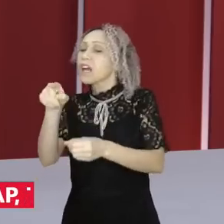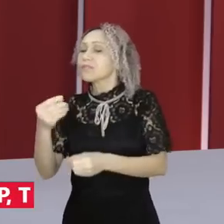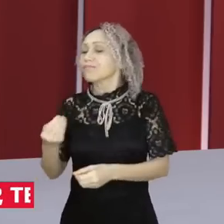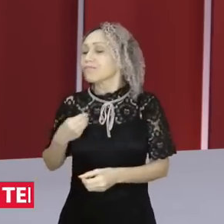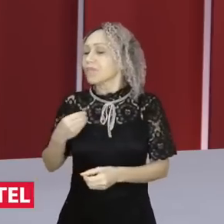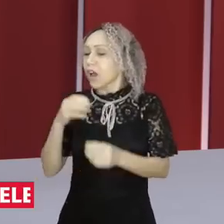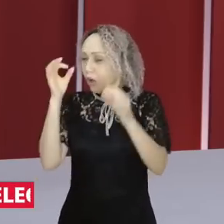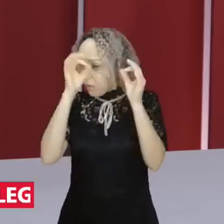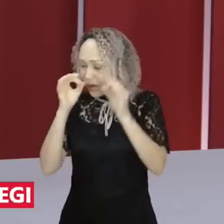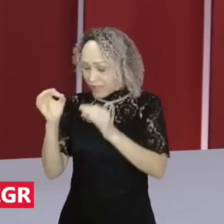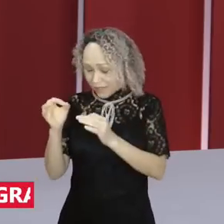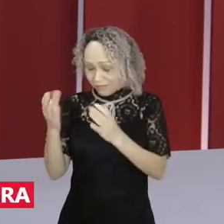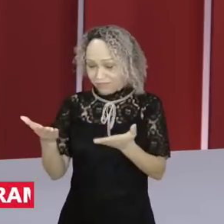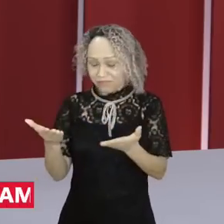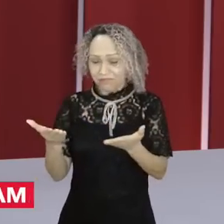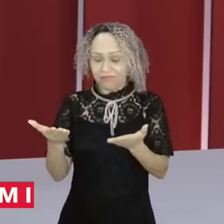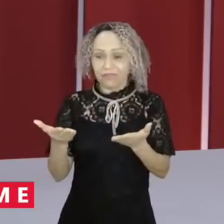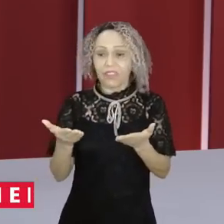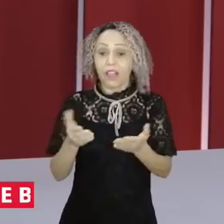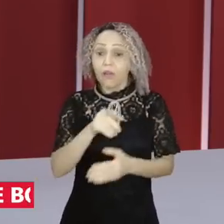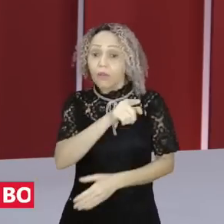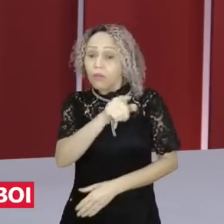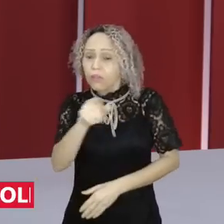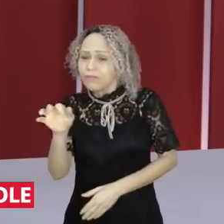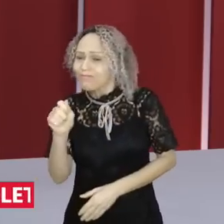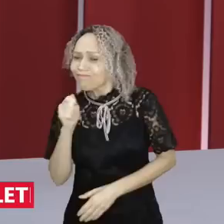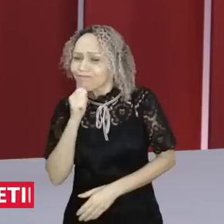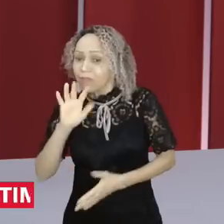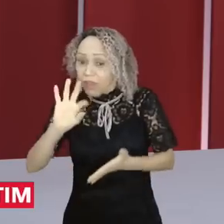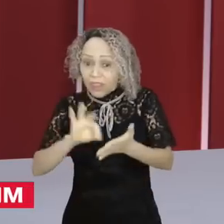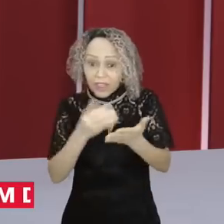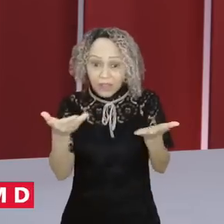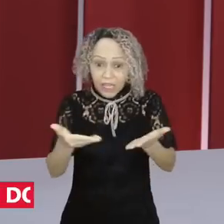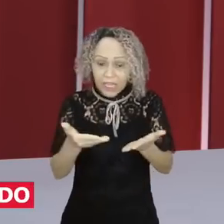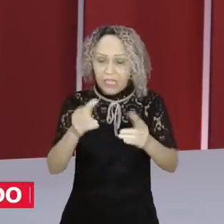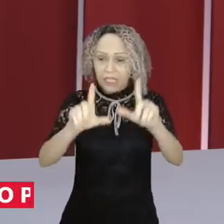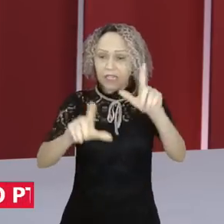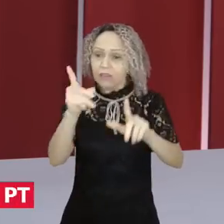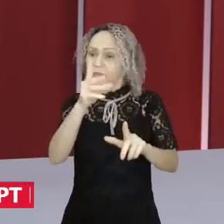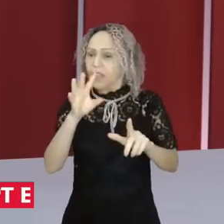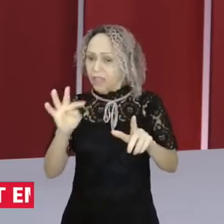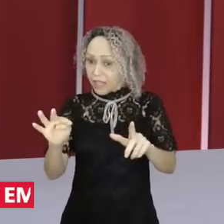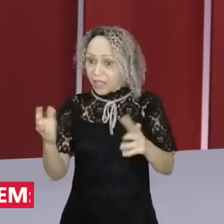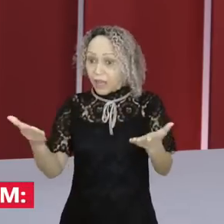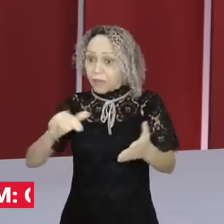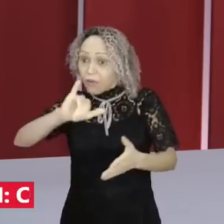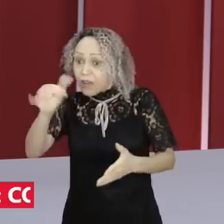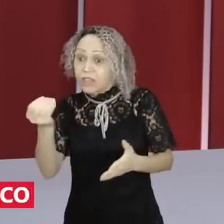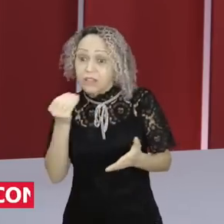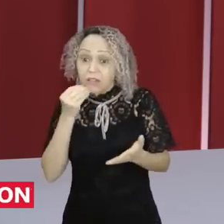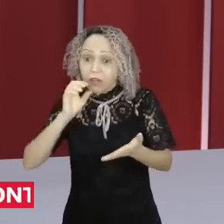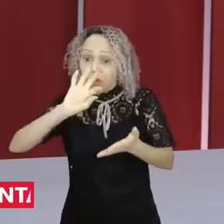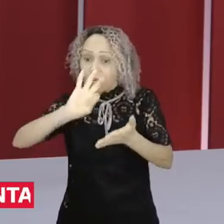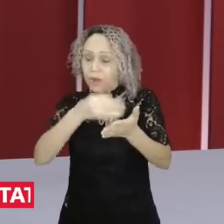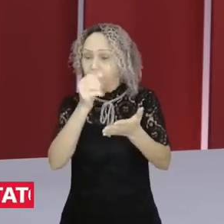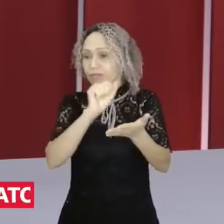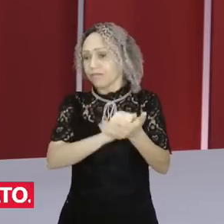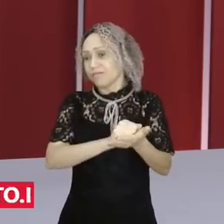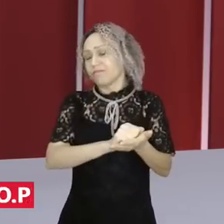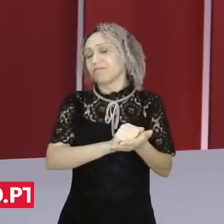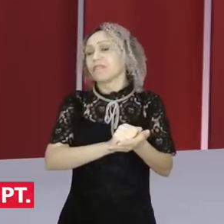quarta-feira. Para quem ainda não se inscreveu aqui na TV PT, faça isso agora, se inscreva, aproveite também, ative ali o sininho